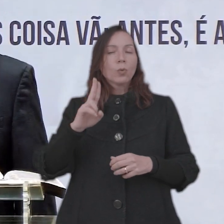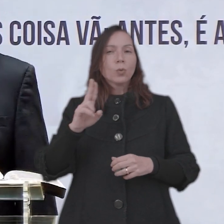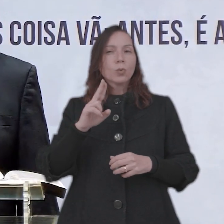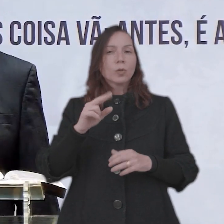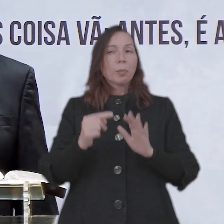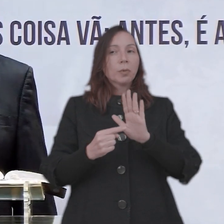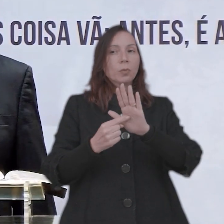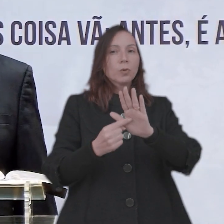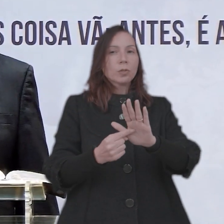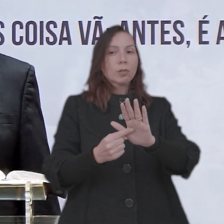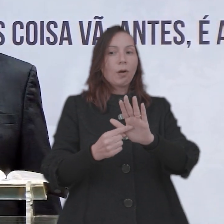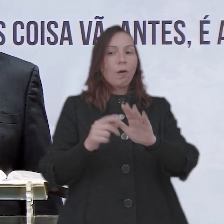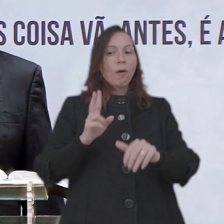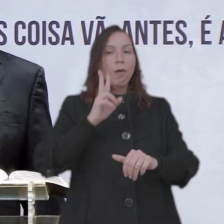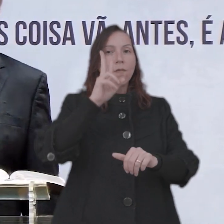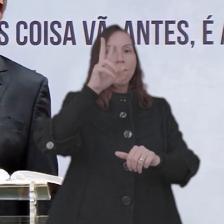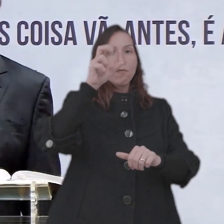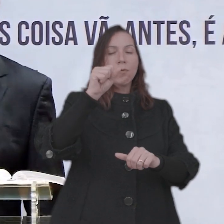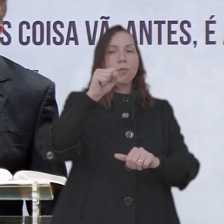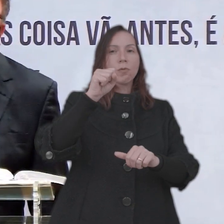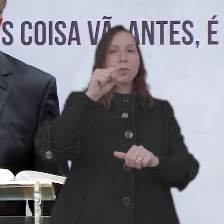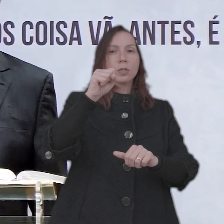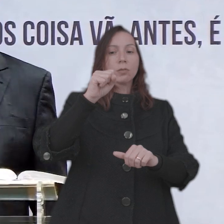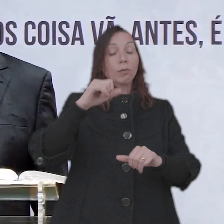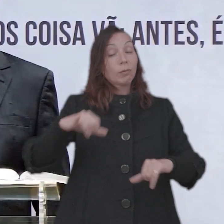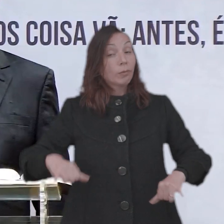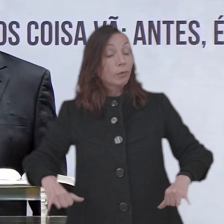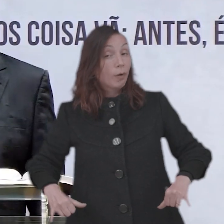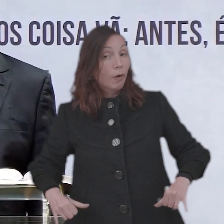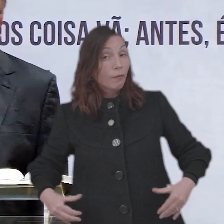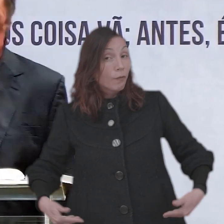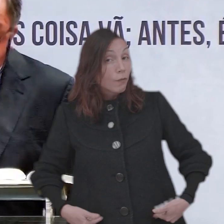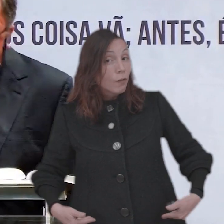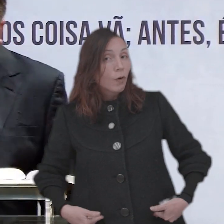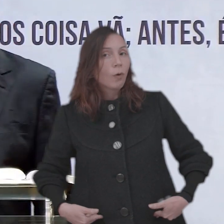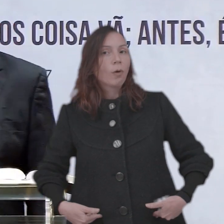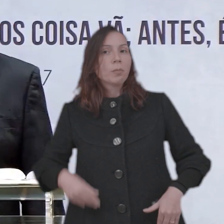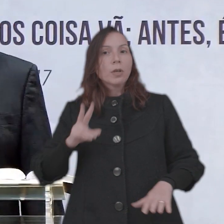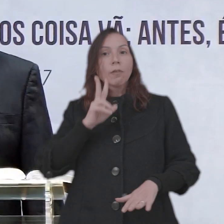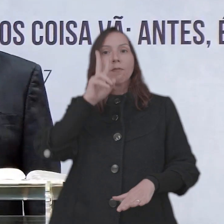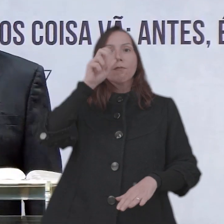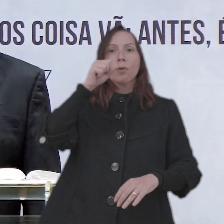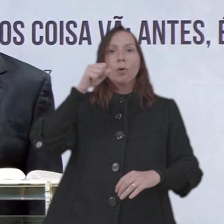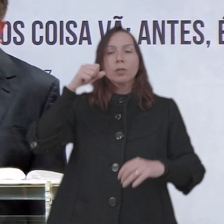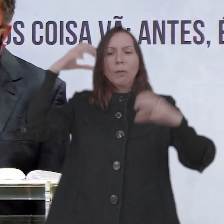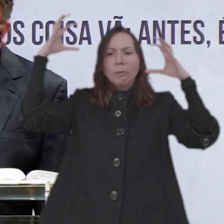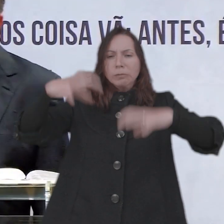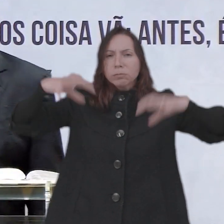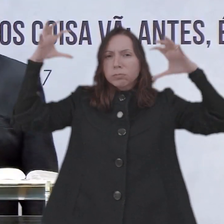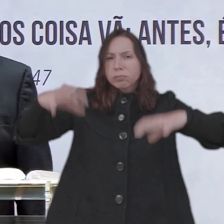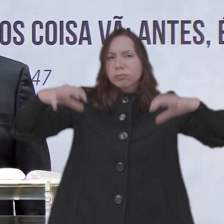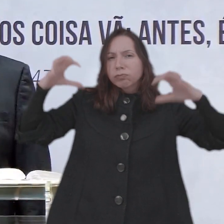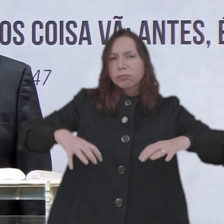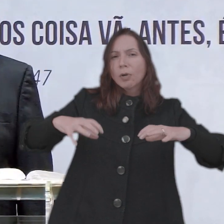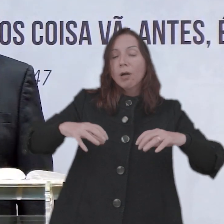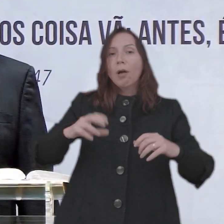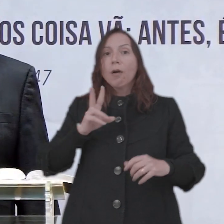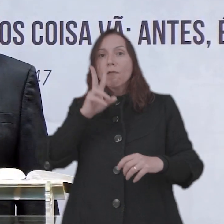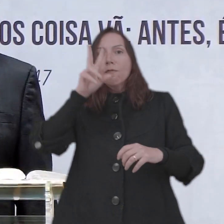de vários fenômenos. A força da fome, a força da tempestade, a força da